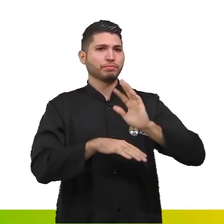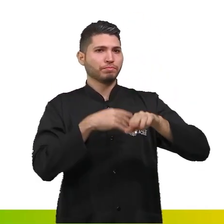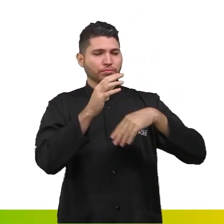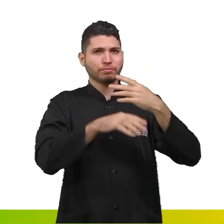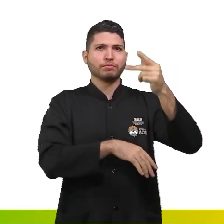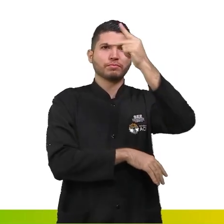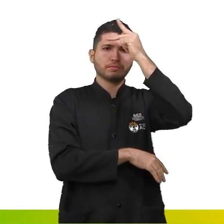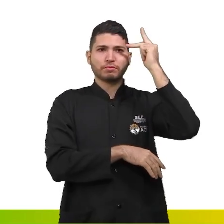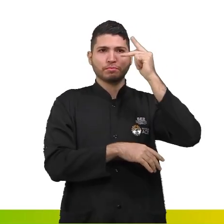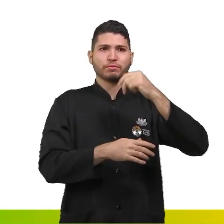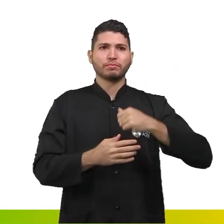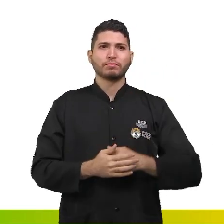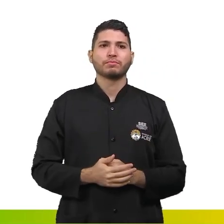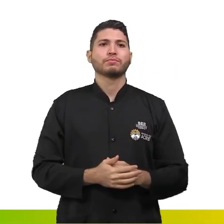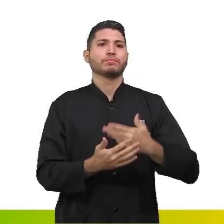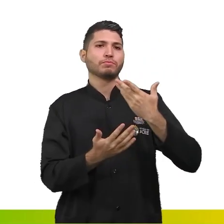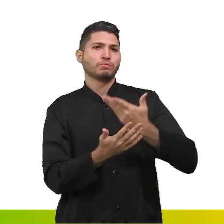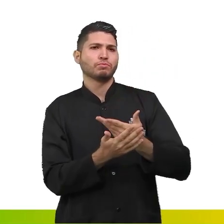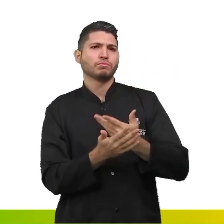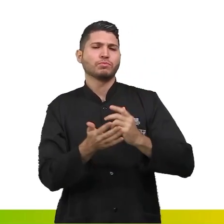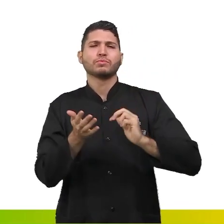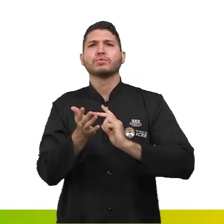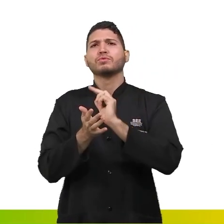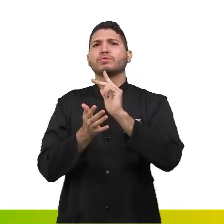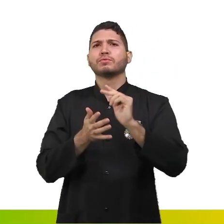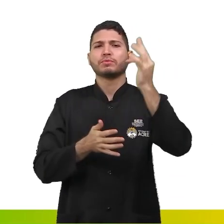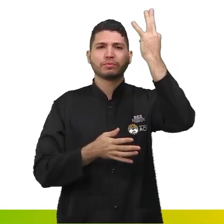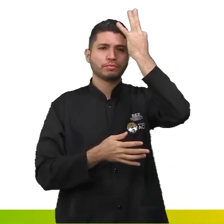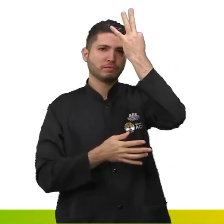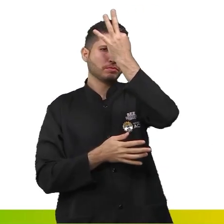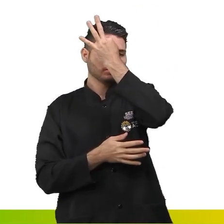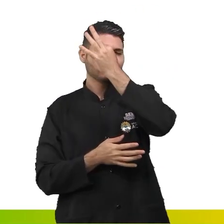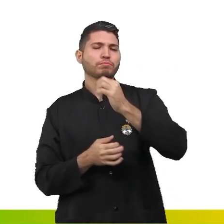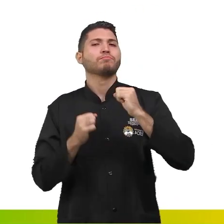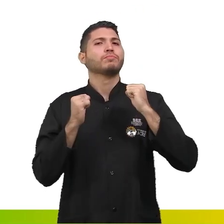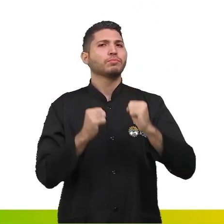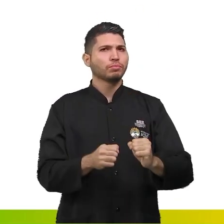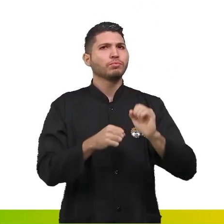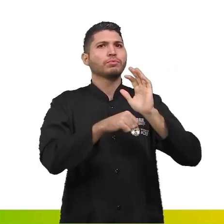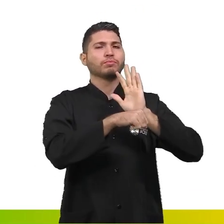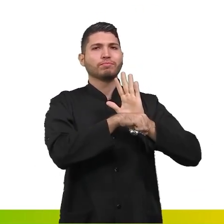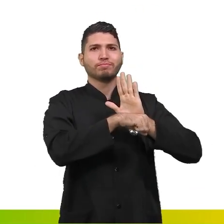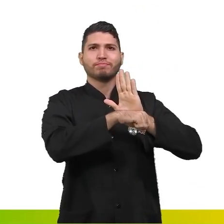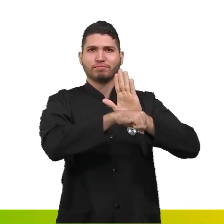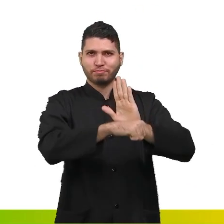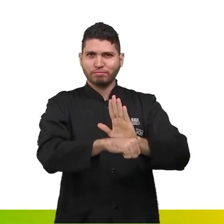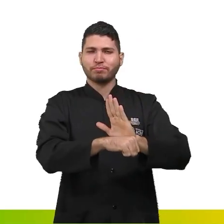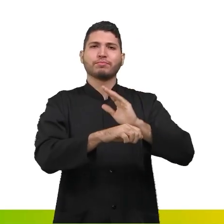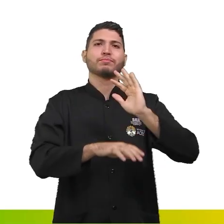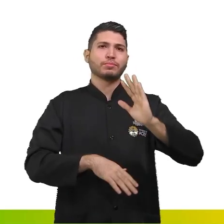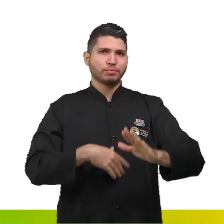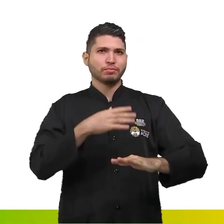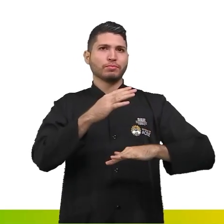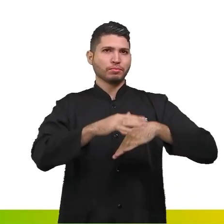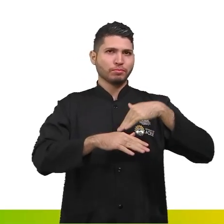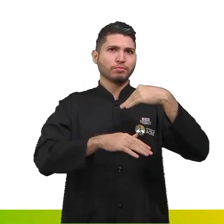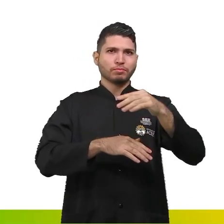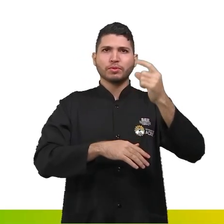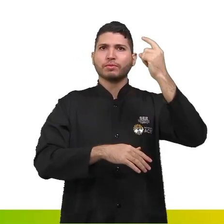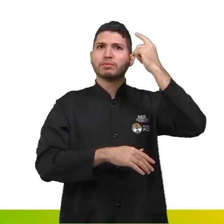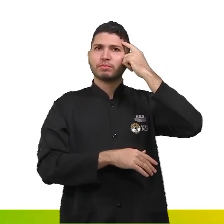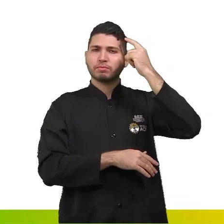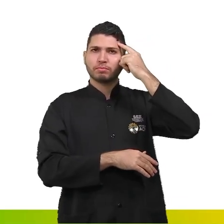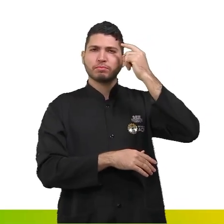Desenvolvimento pessoal. O estudo diverso da filosofia pode contribuir para o desenvolvimento do